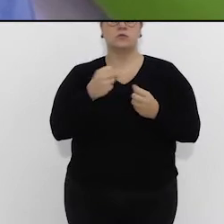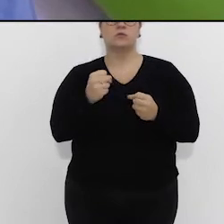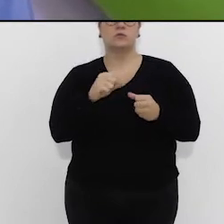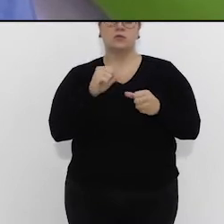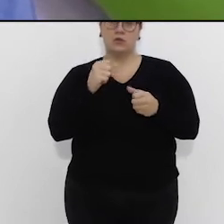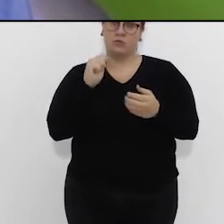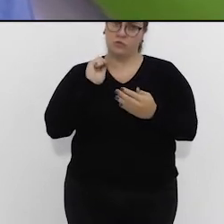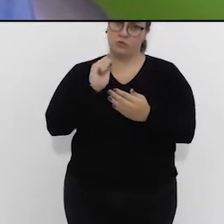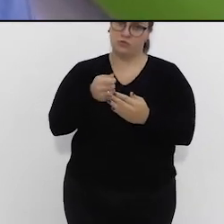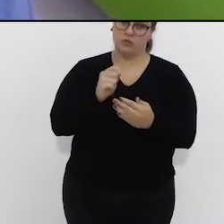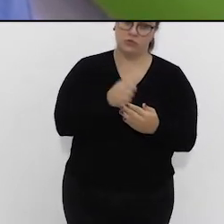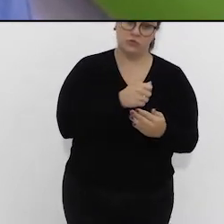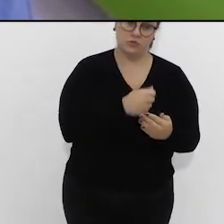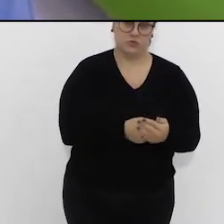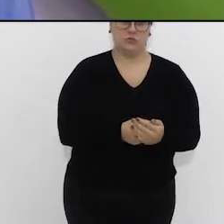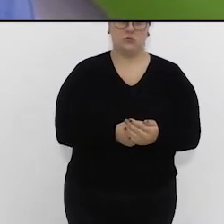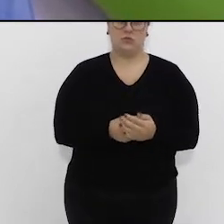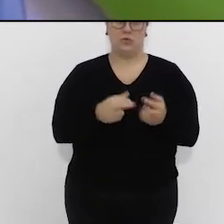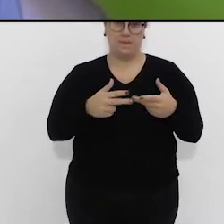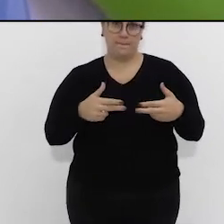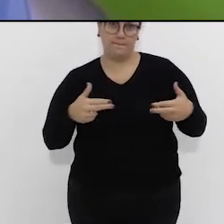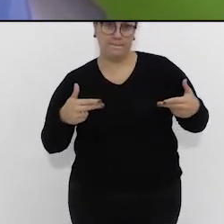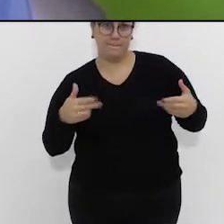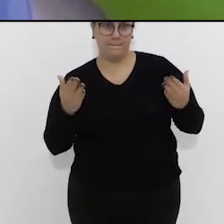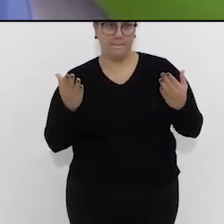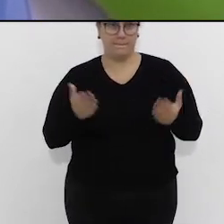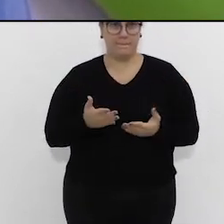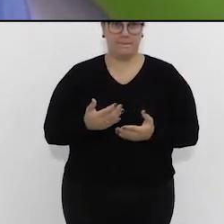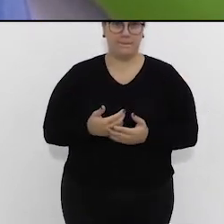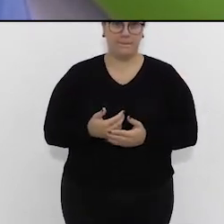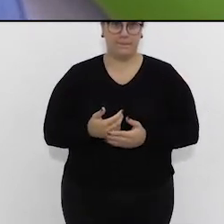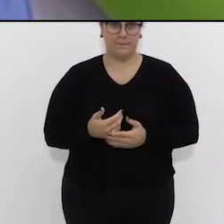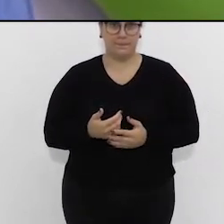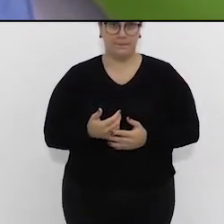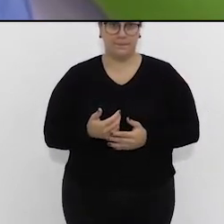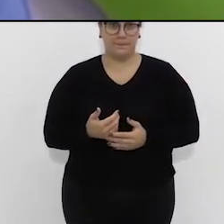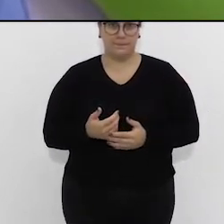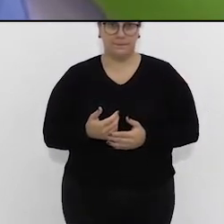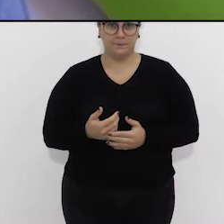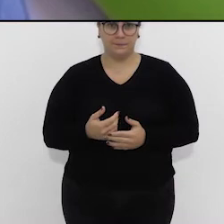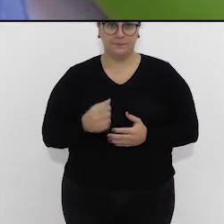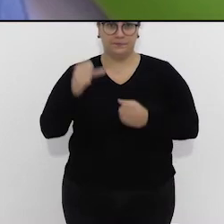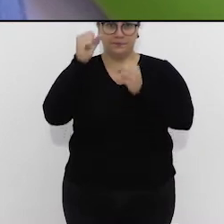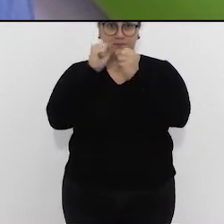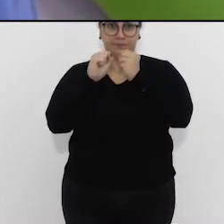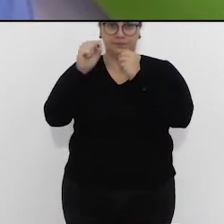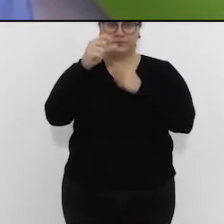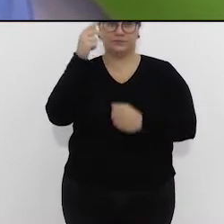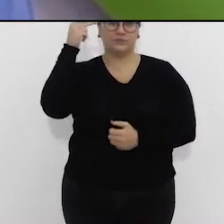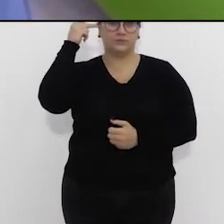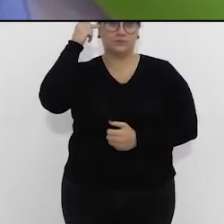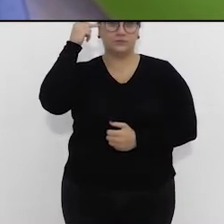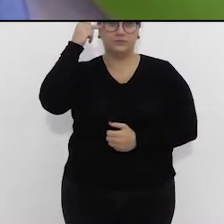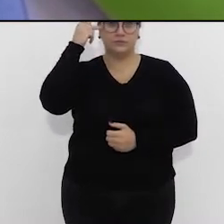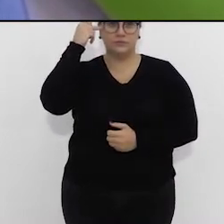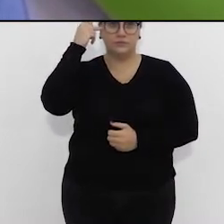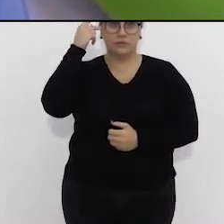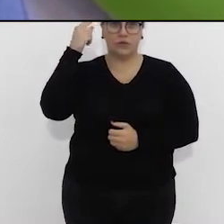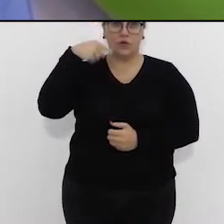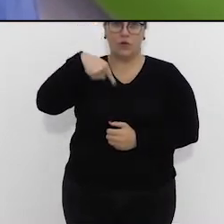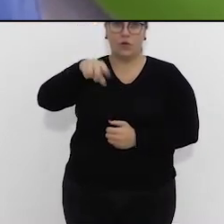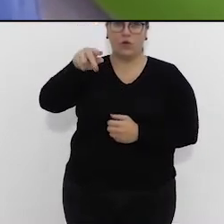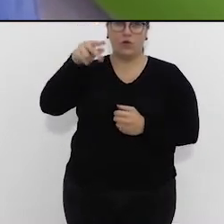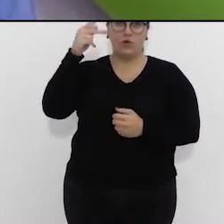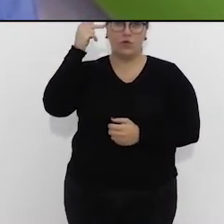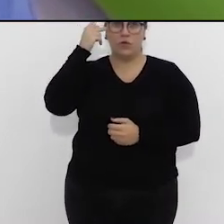certeza nós temos recursos hoje que nós já estamos em contato com o secretário de esporte em São Paulo fomos Vamos até lá